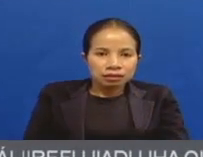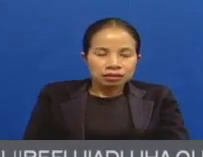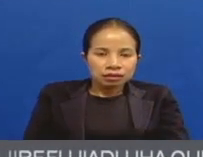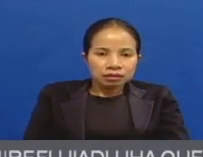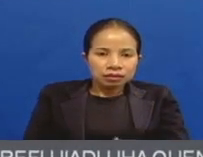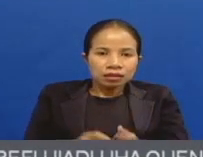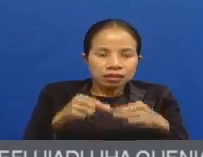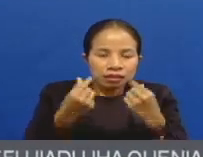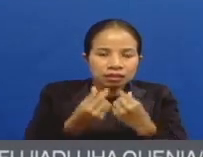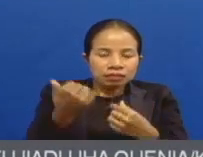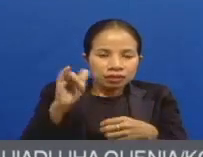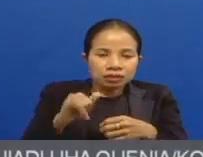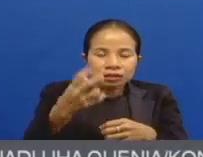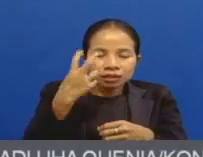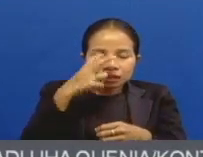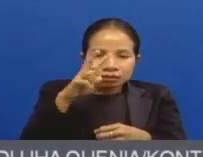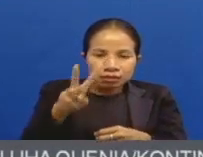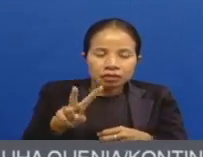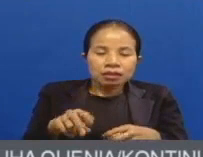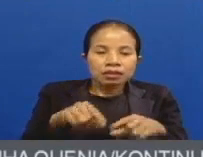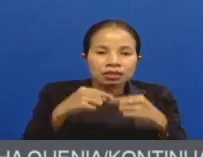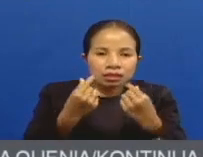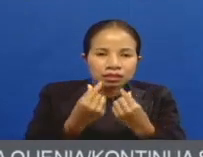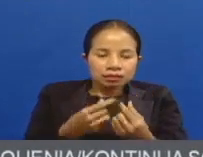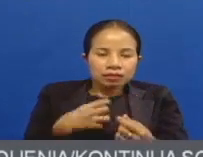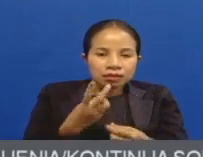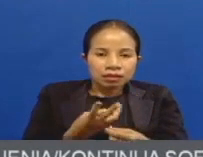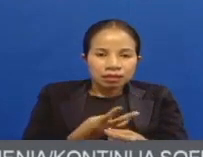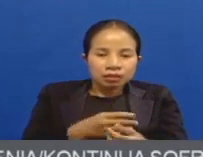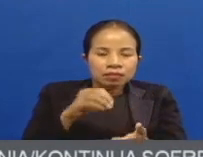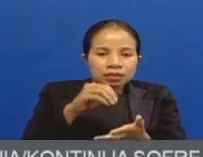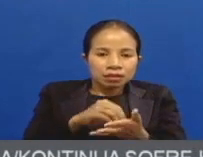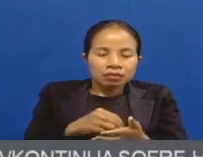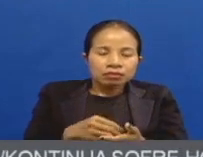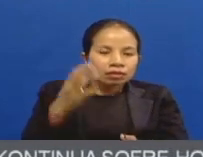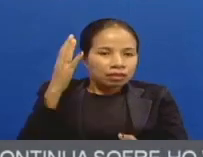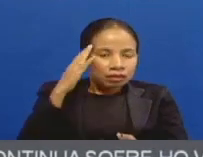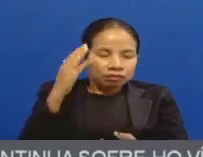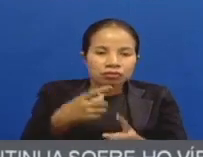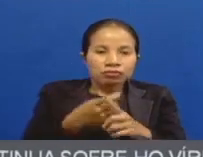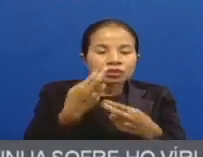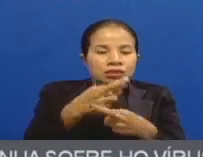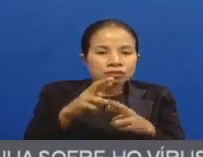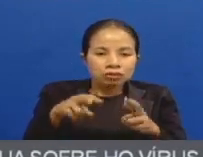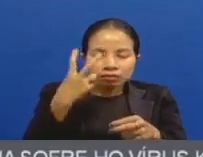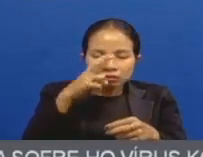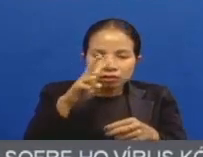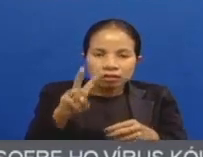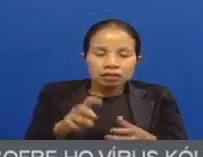a equipa sira halo análise, equipa nebem a kami tava né halo análise, não, hoje resultado análise